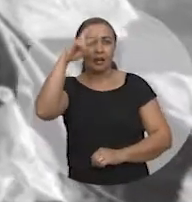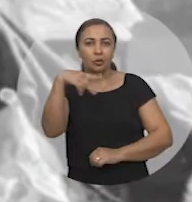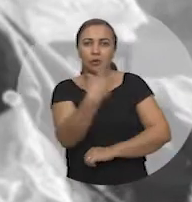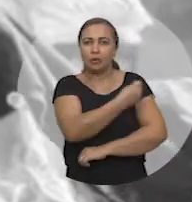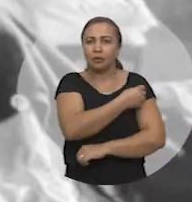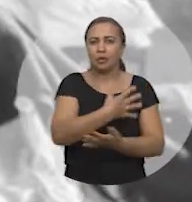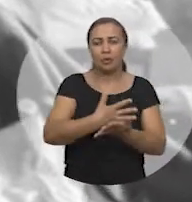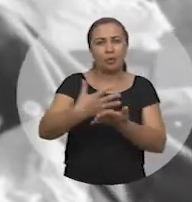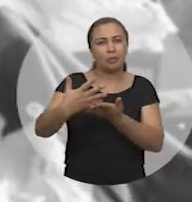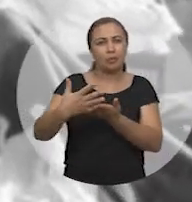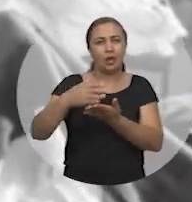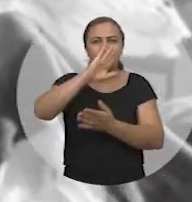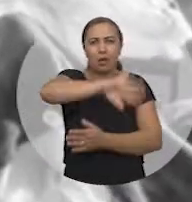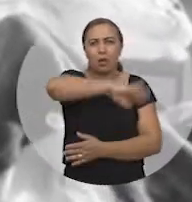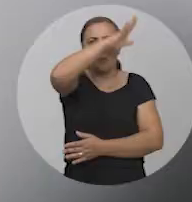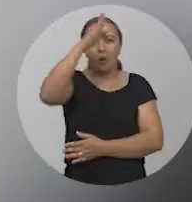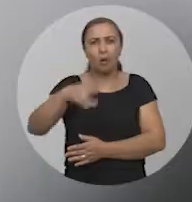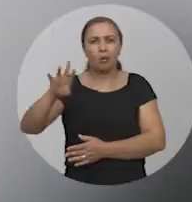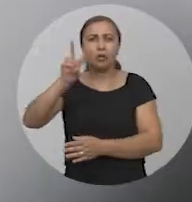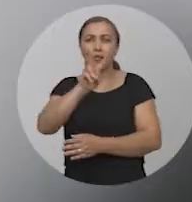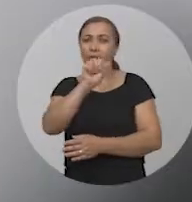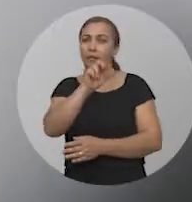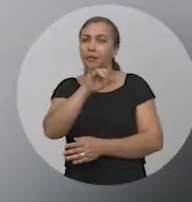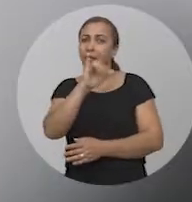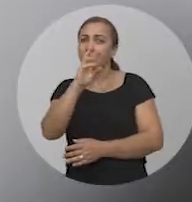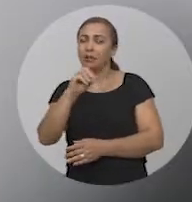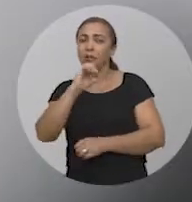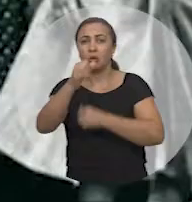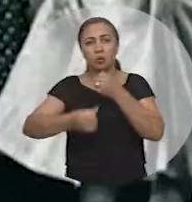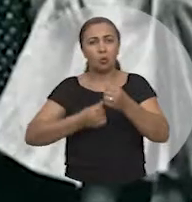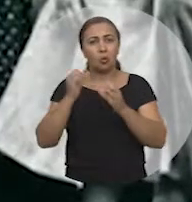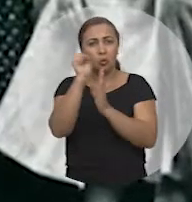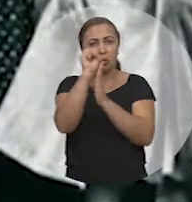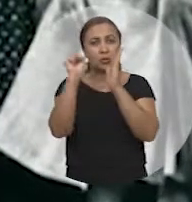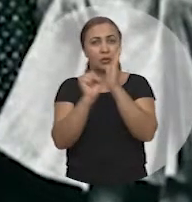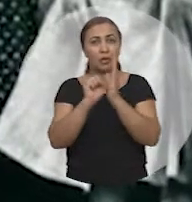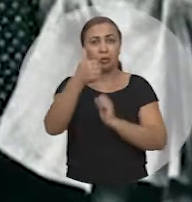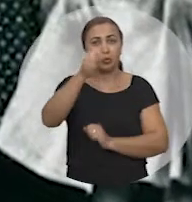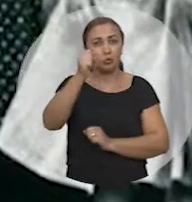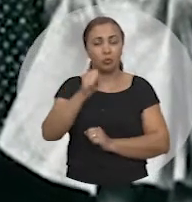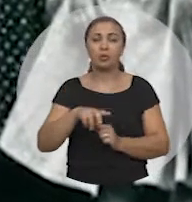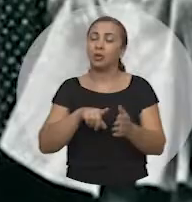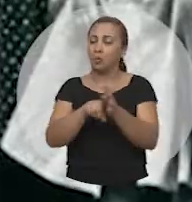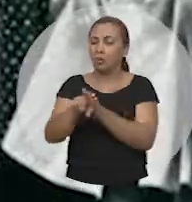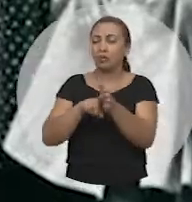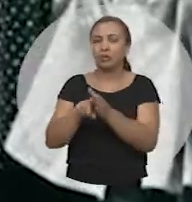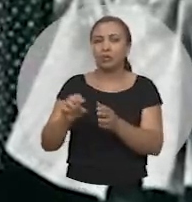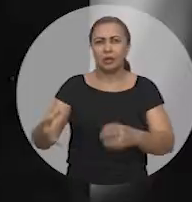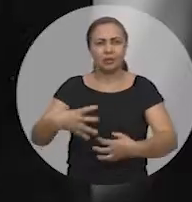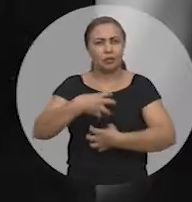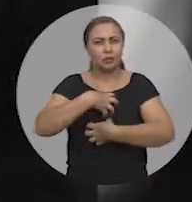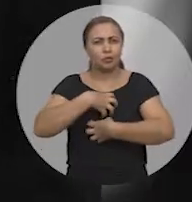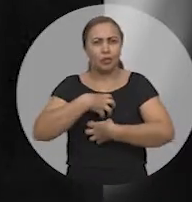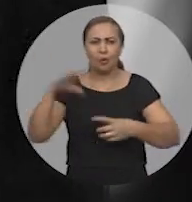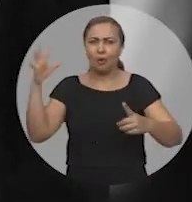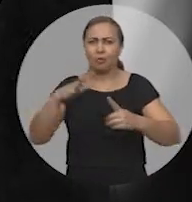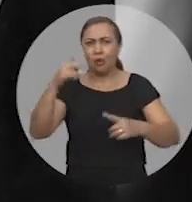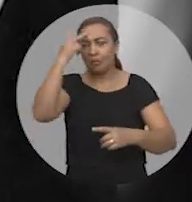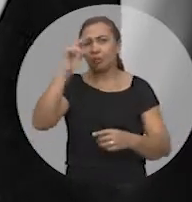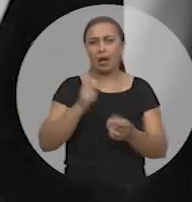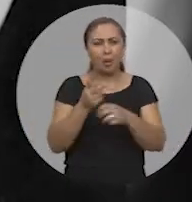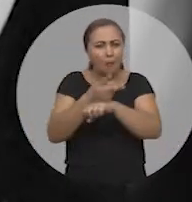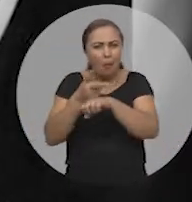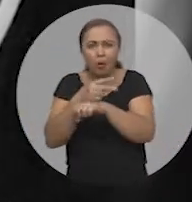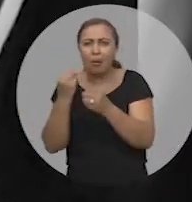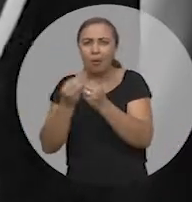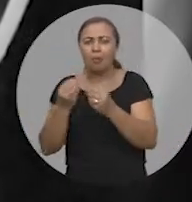A história da vacina começa com uma onda de varíola no século XVIII. Com isso, os pesquisadores se sentiram motivados a descobrir uma